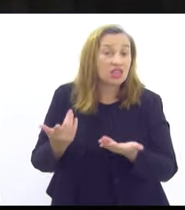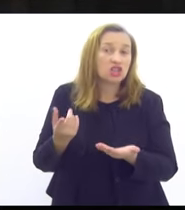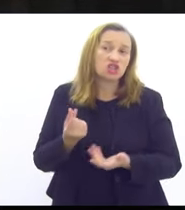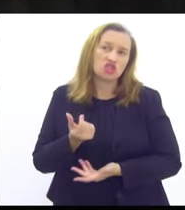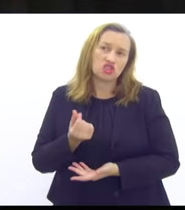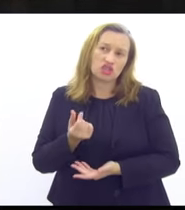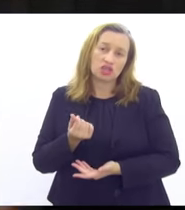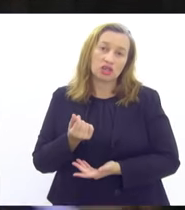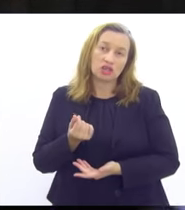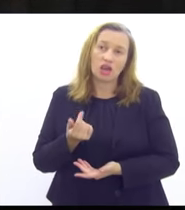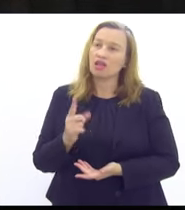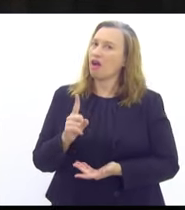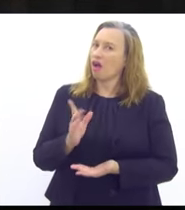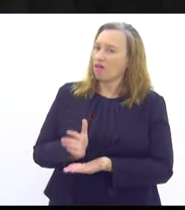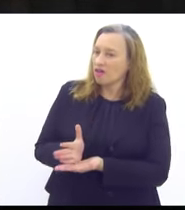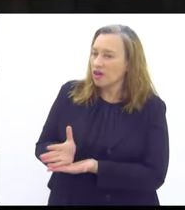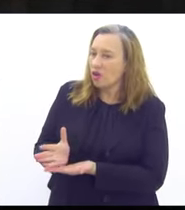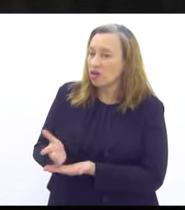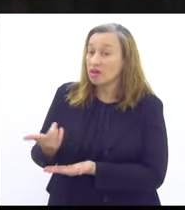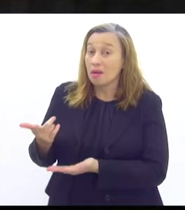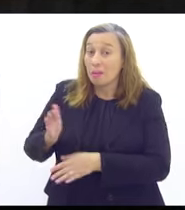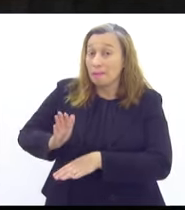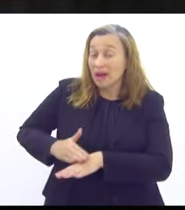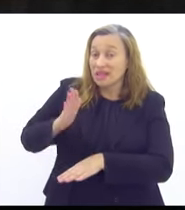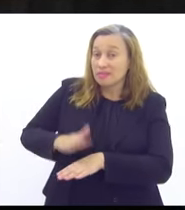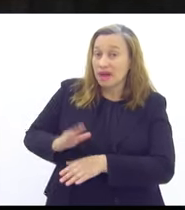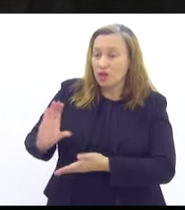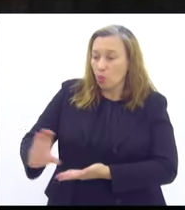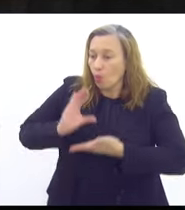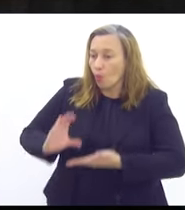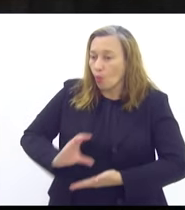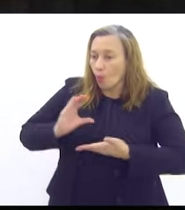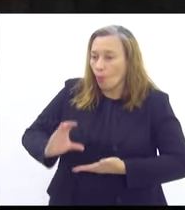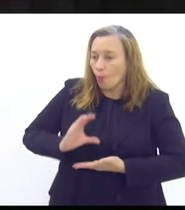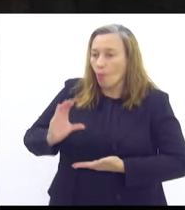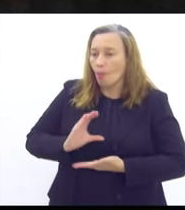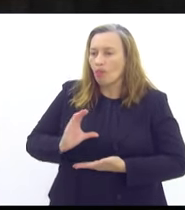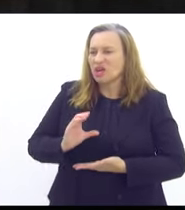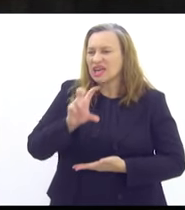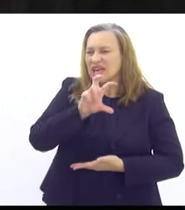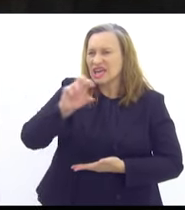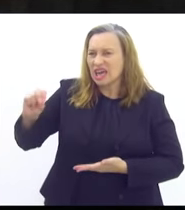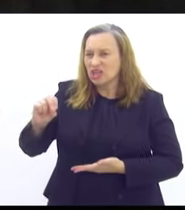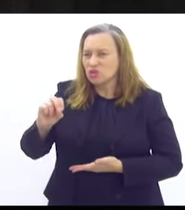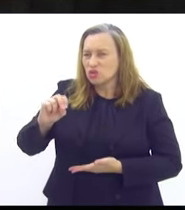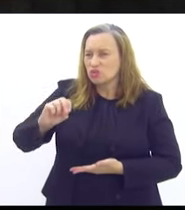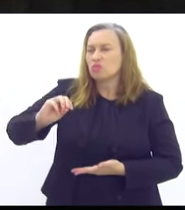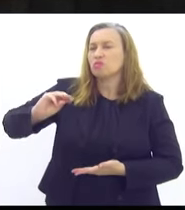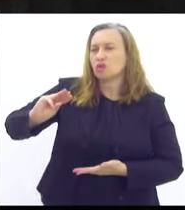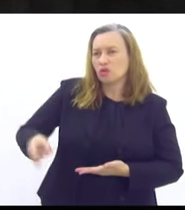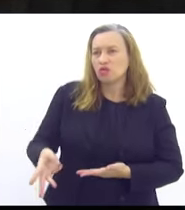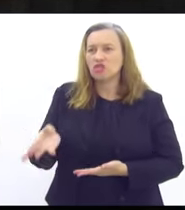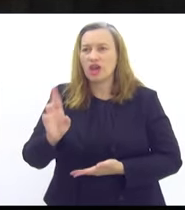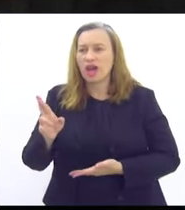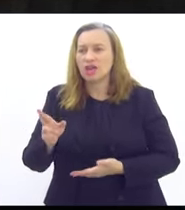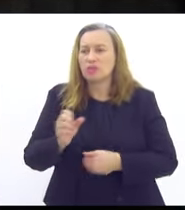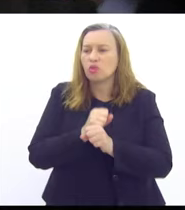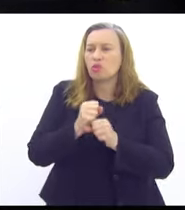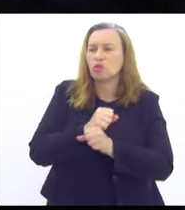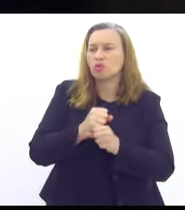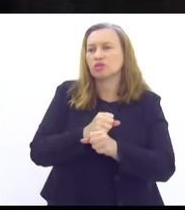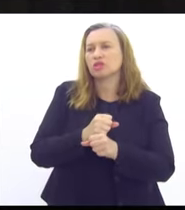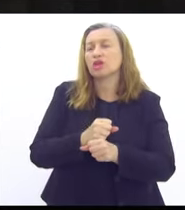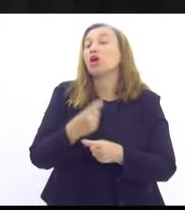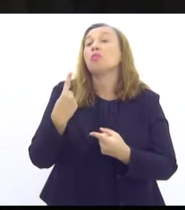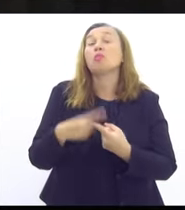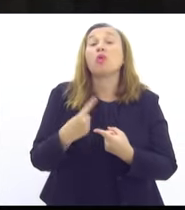perder dinheiro, não vai ganhar dinheiro, quiçá 500 milhões de reais por ano. Por quê? Porque